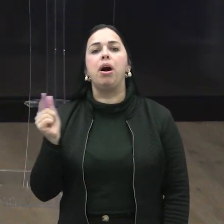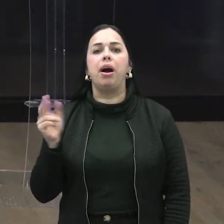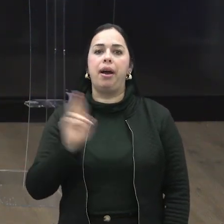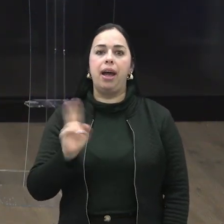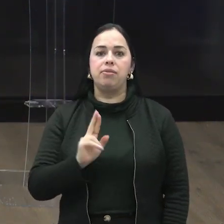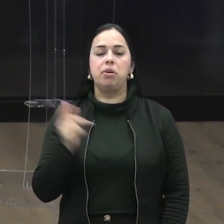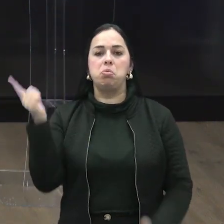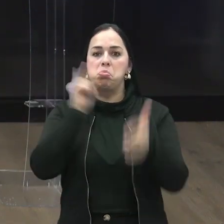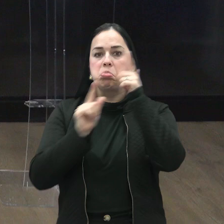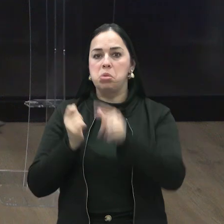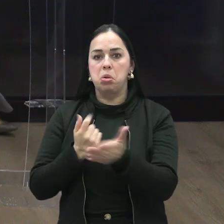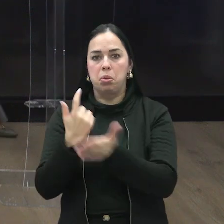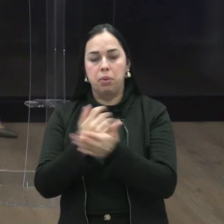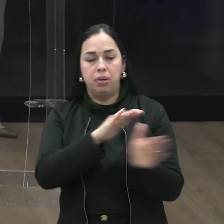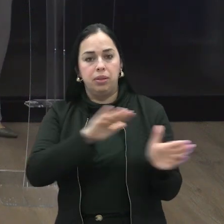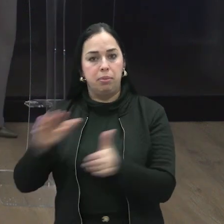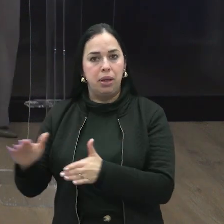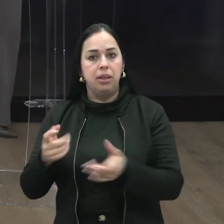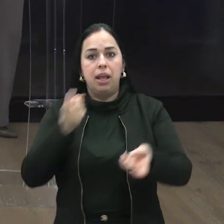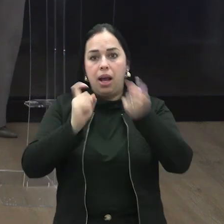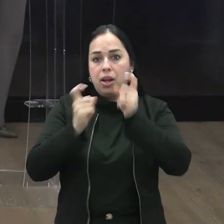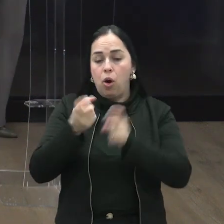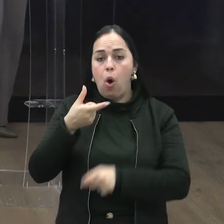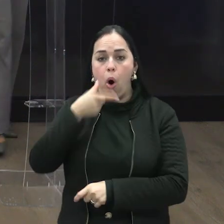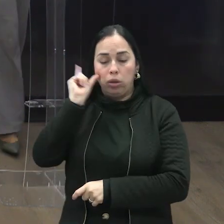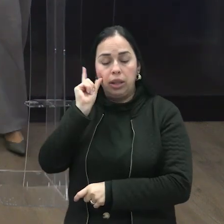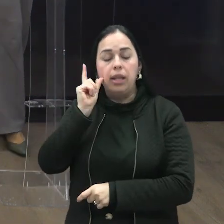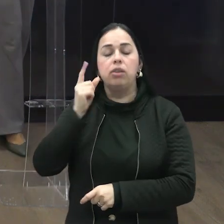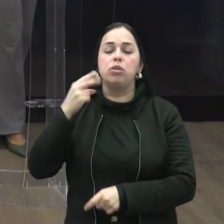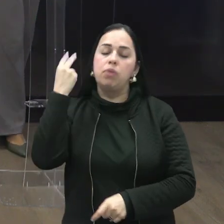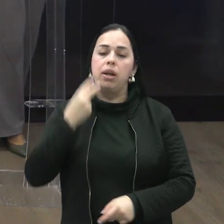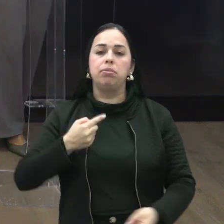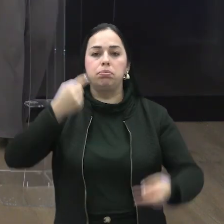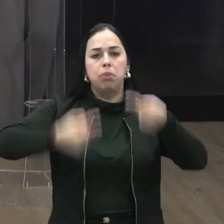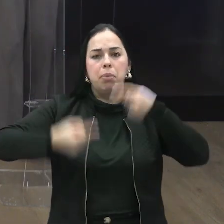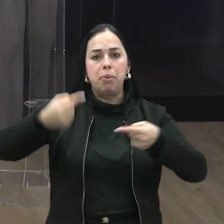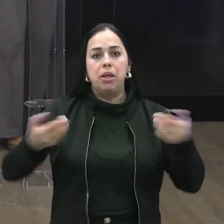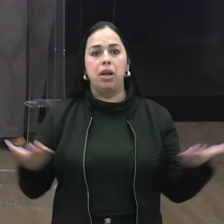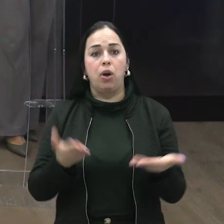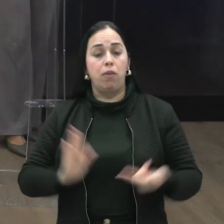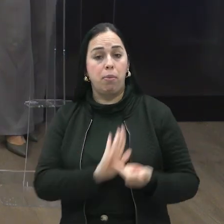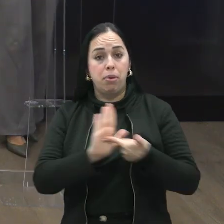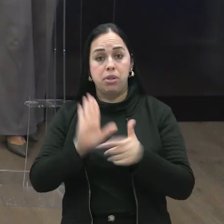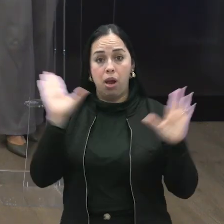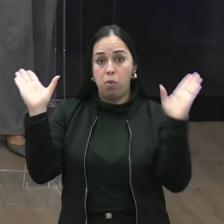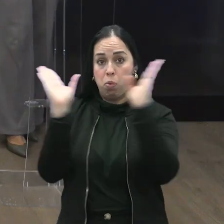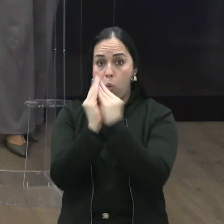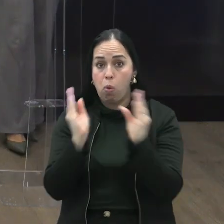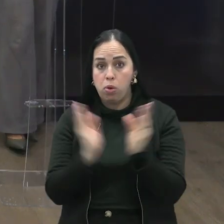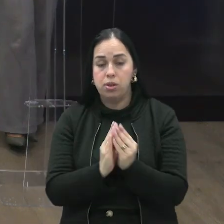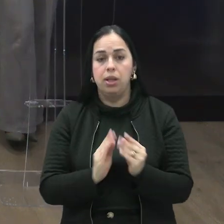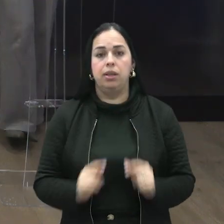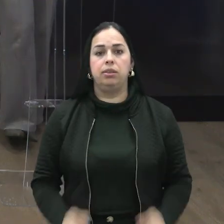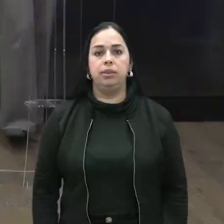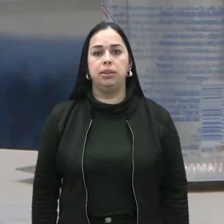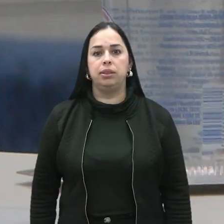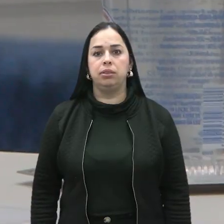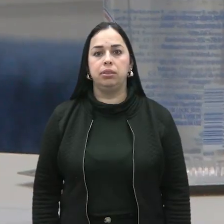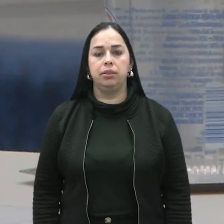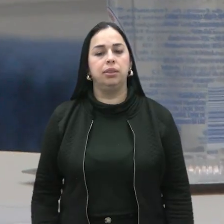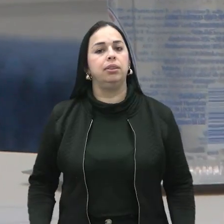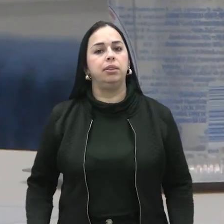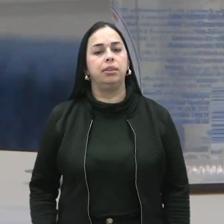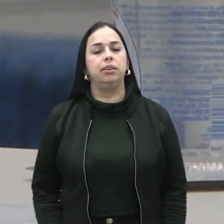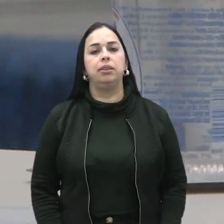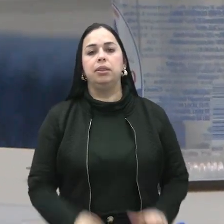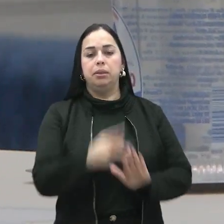ano, os vereadores debateram temas de interesse público. A gente mostra agora um balanço dos assuntos tratados em plenário.